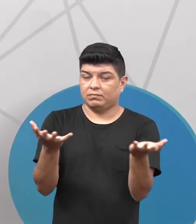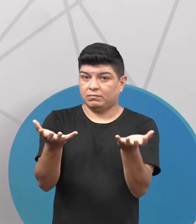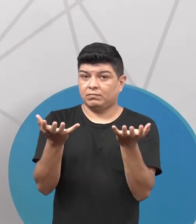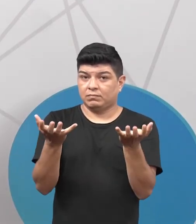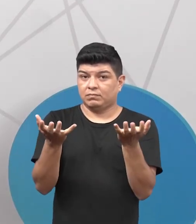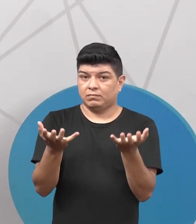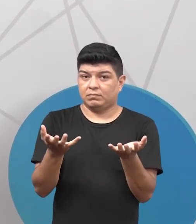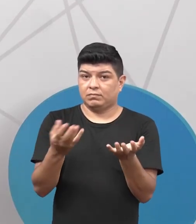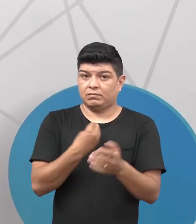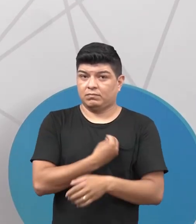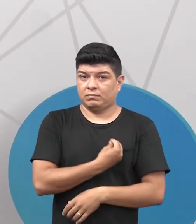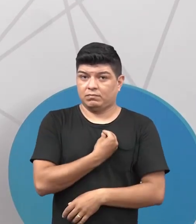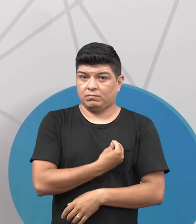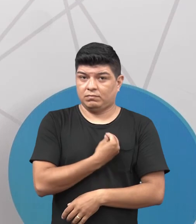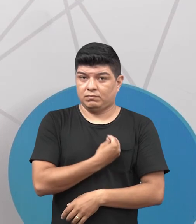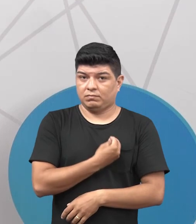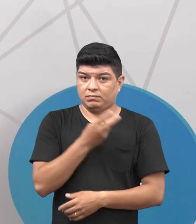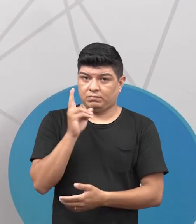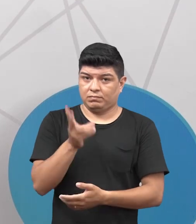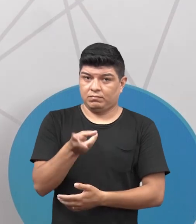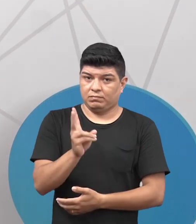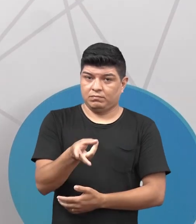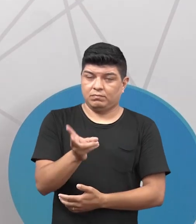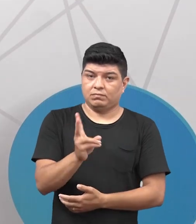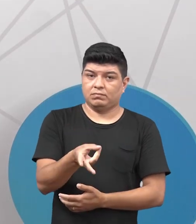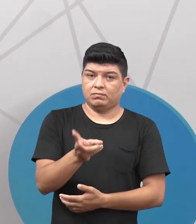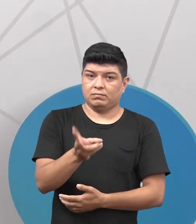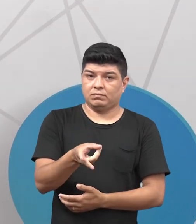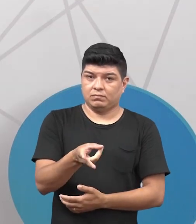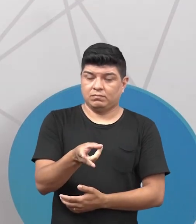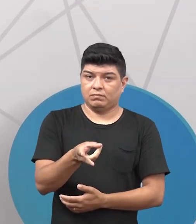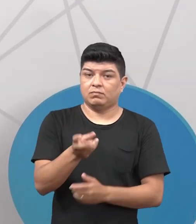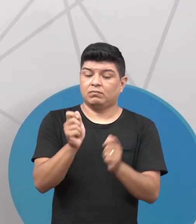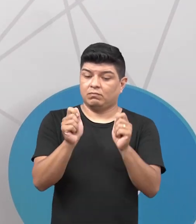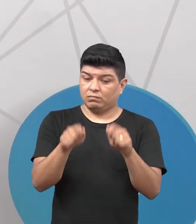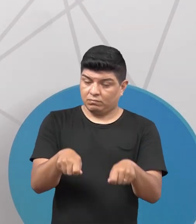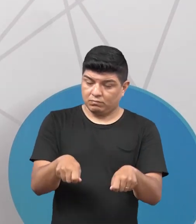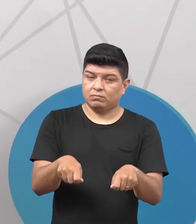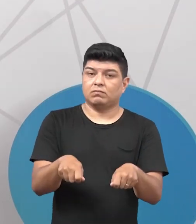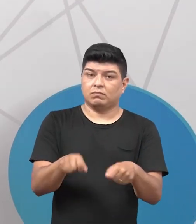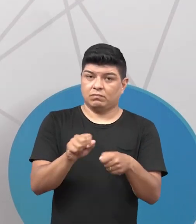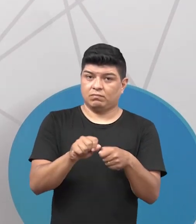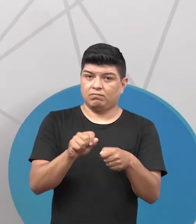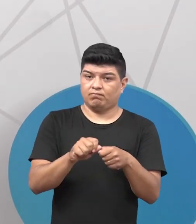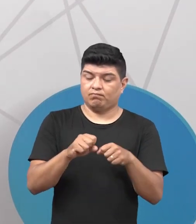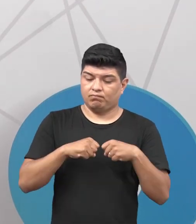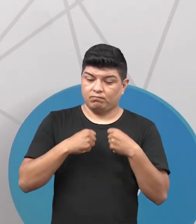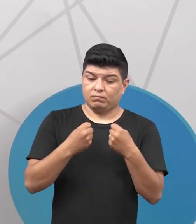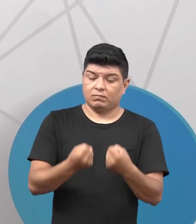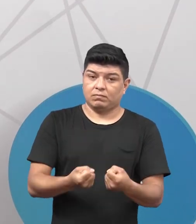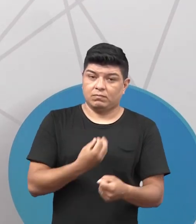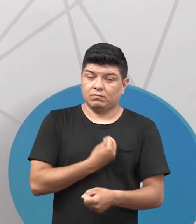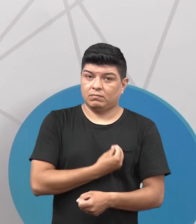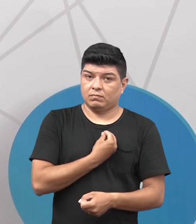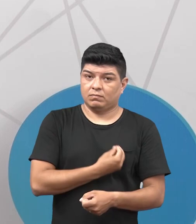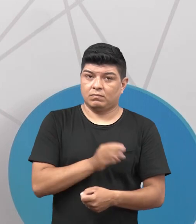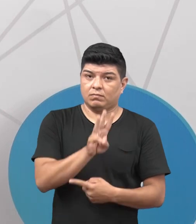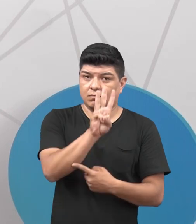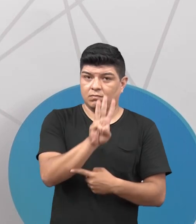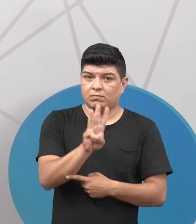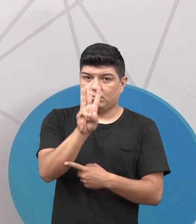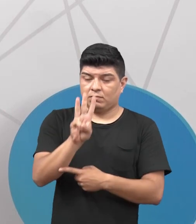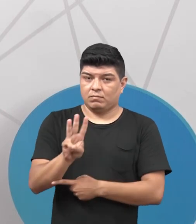eu quero que vocês visitem constantemente, sempre que puderem, façam esforço para visitarem